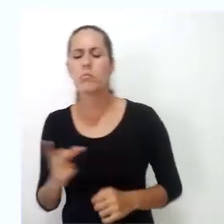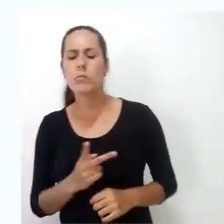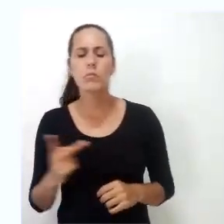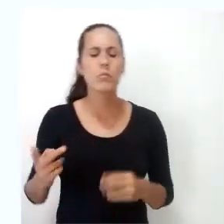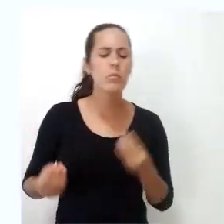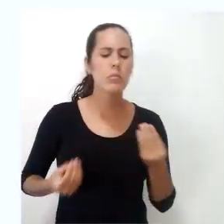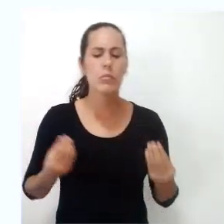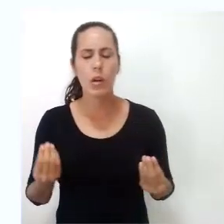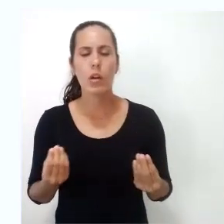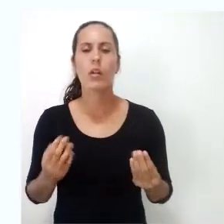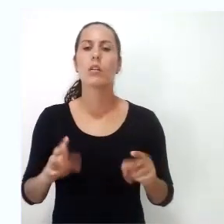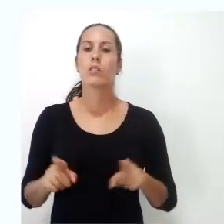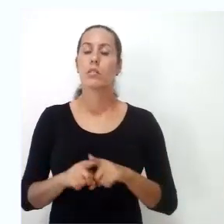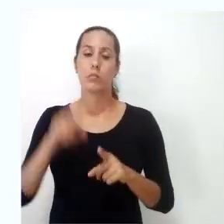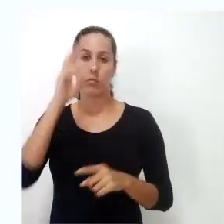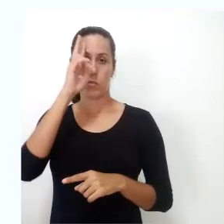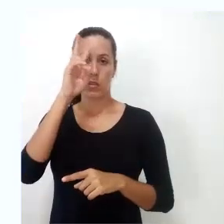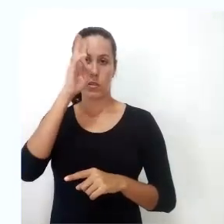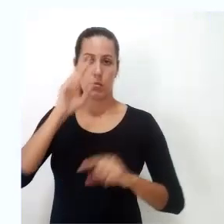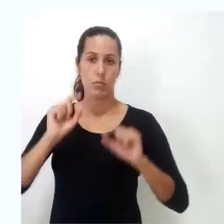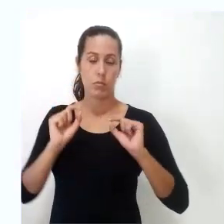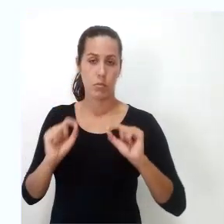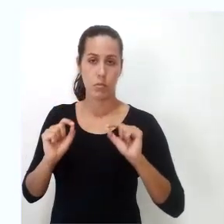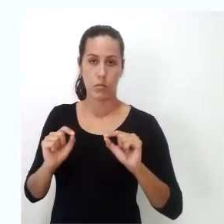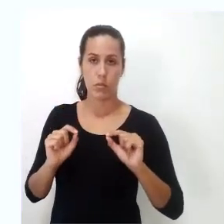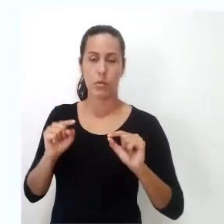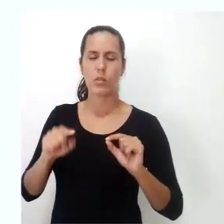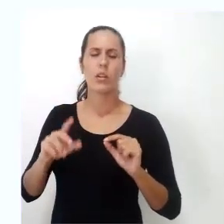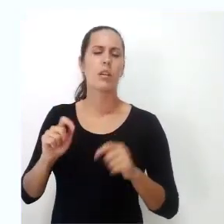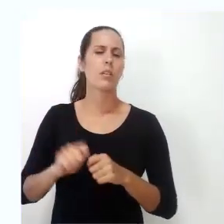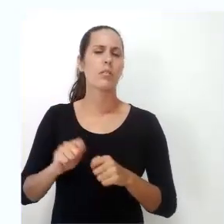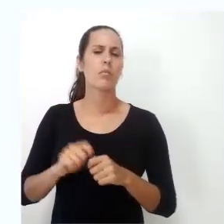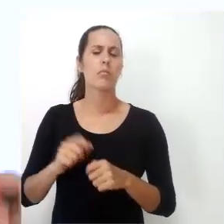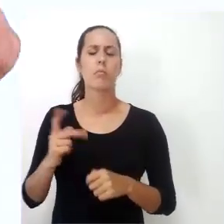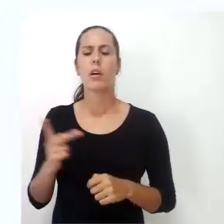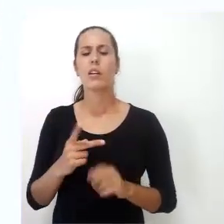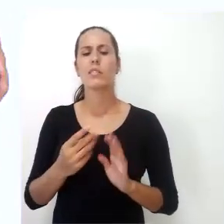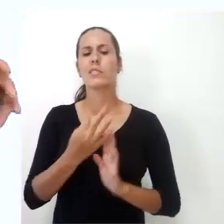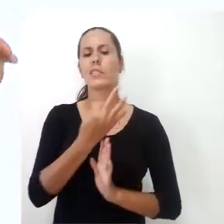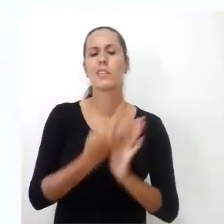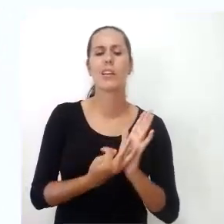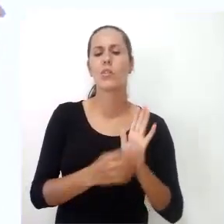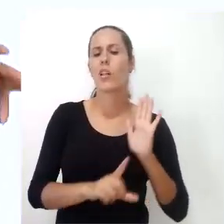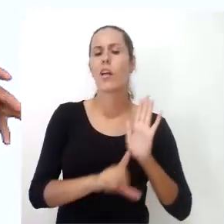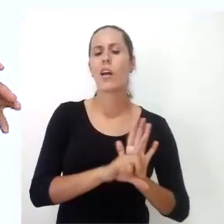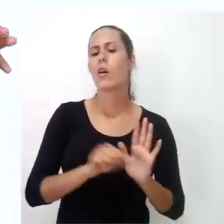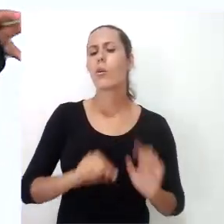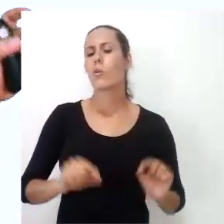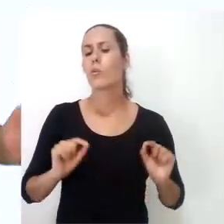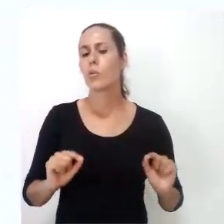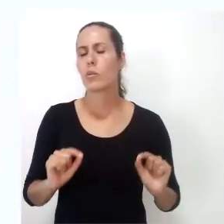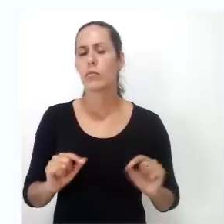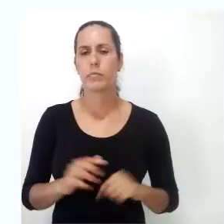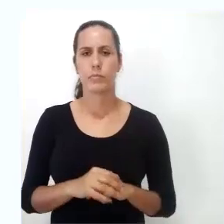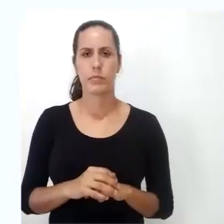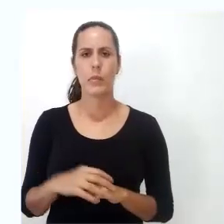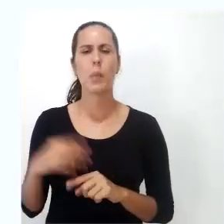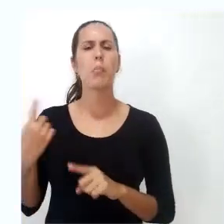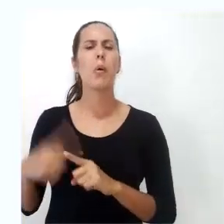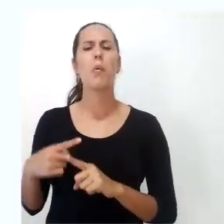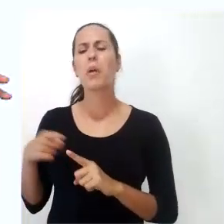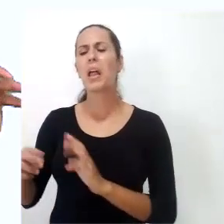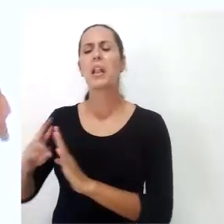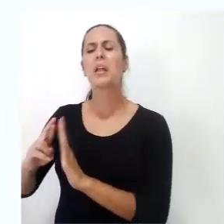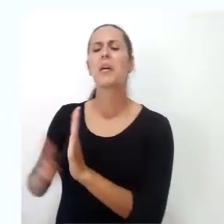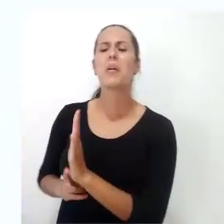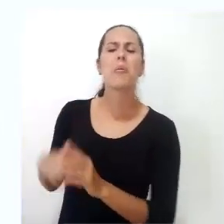de tais textos, aliás. Lembrar, certo, o que é que faz esse texto ser legal? Por